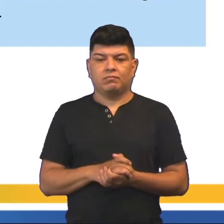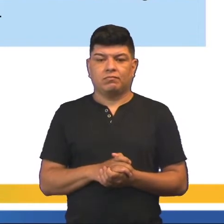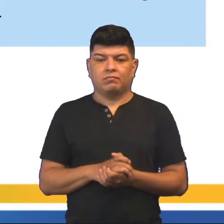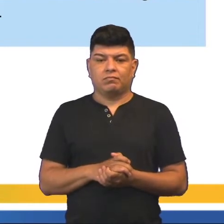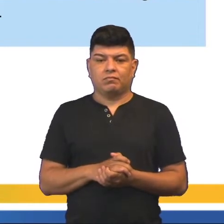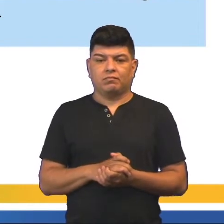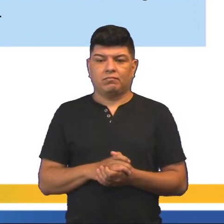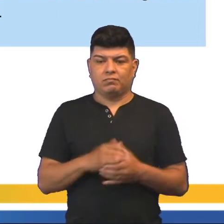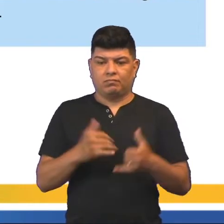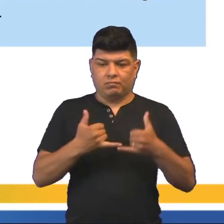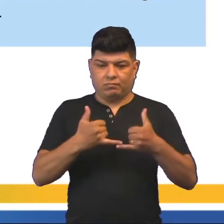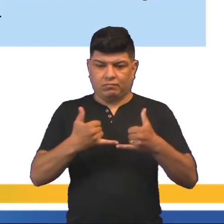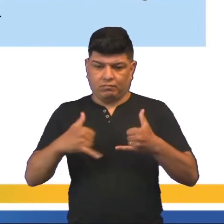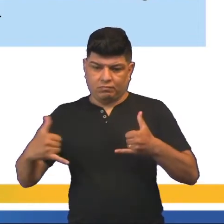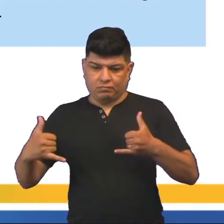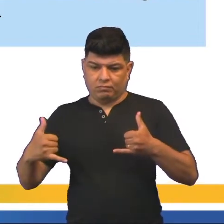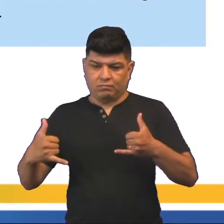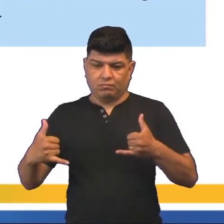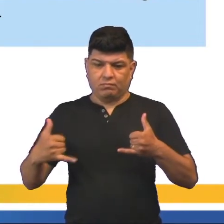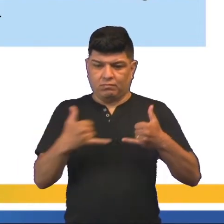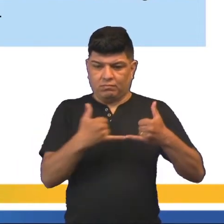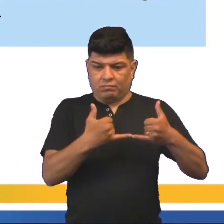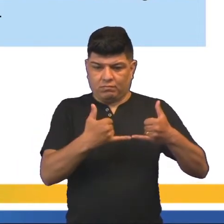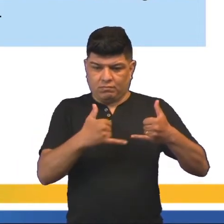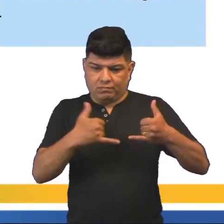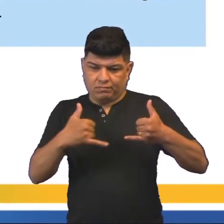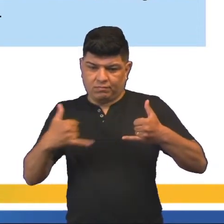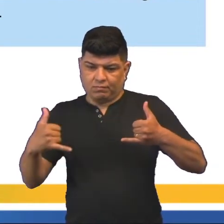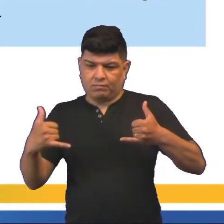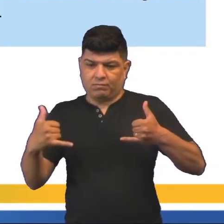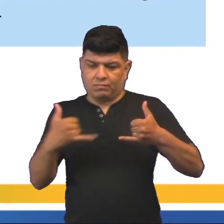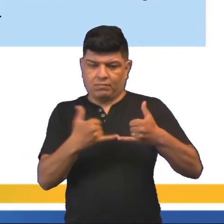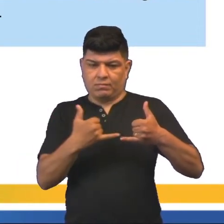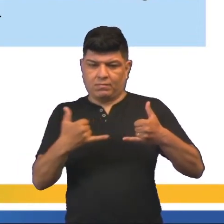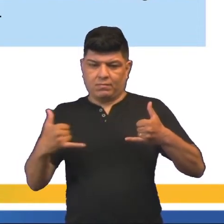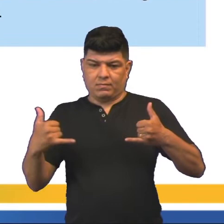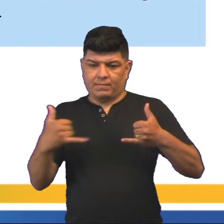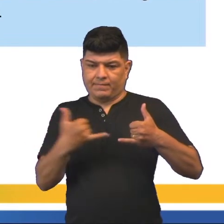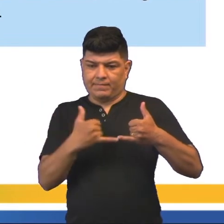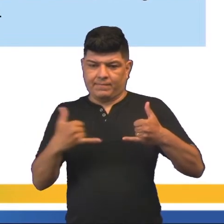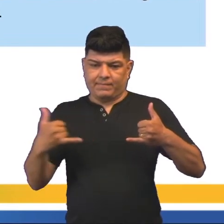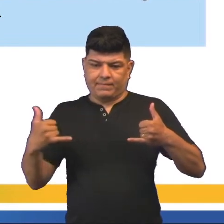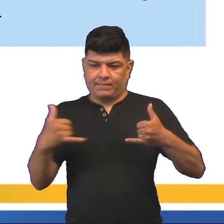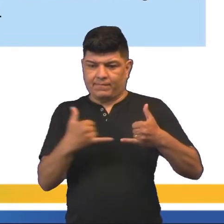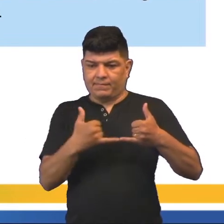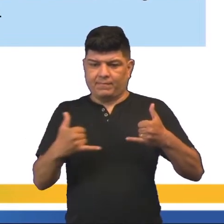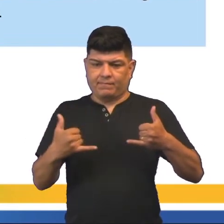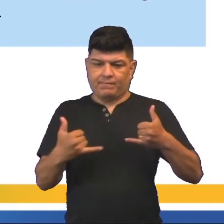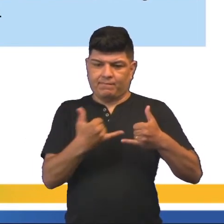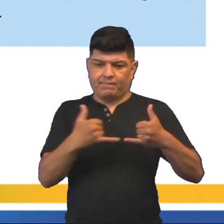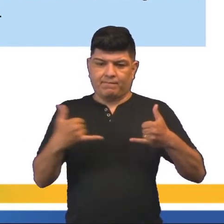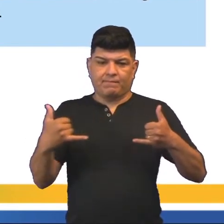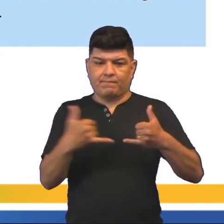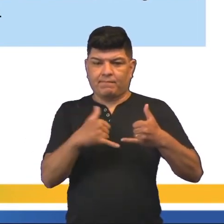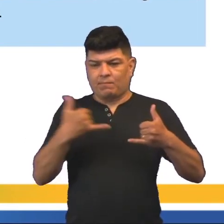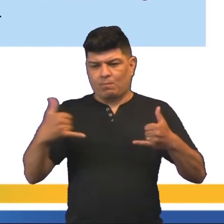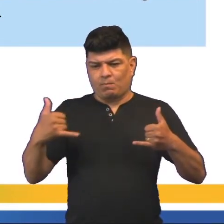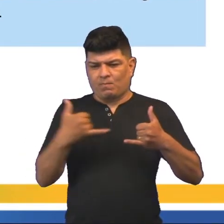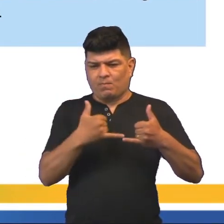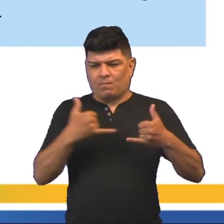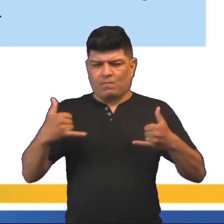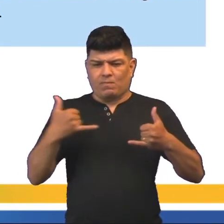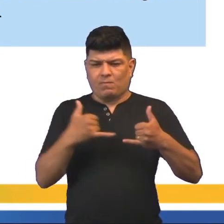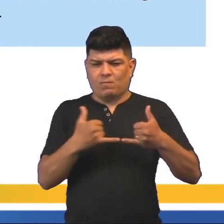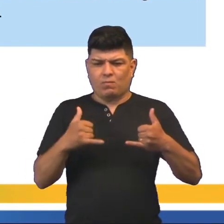E aí a corrente elétrica que passa pelas linhas de transmissão, vale a gente trazer que elas estão em alta tensão ou uma